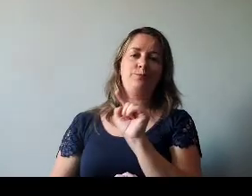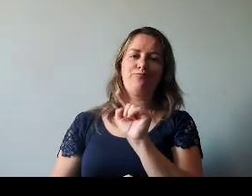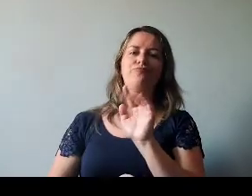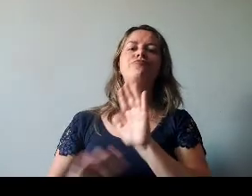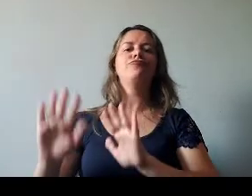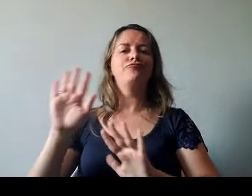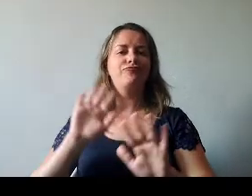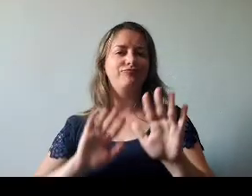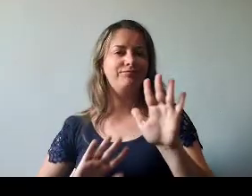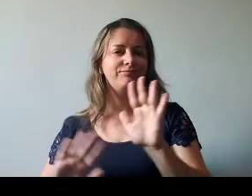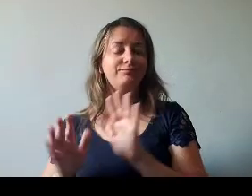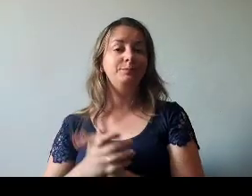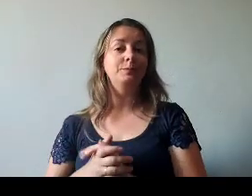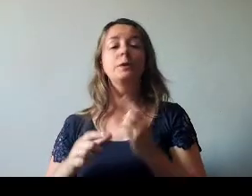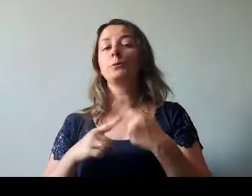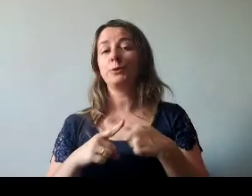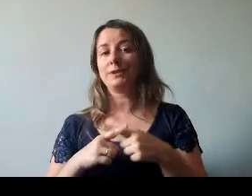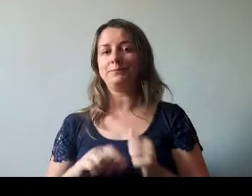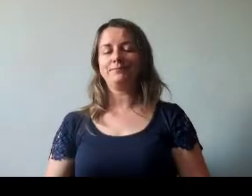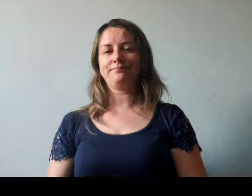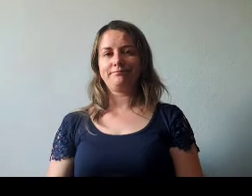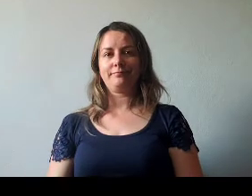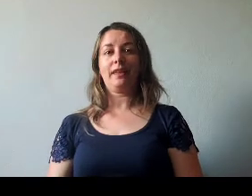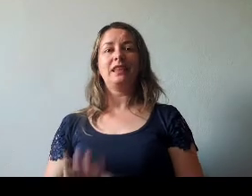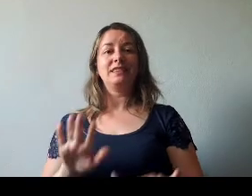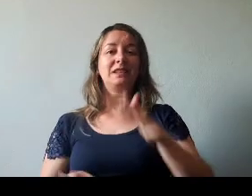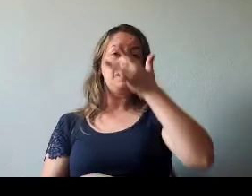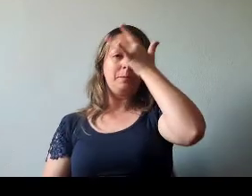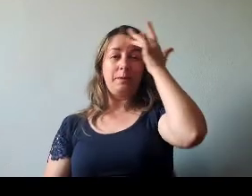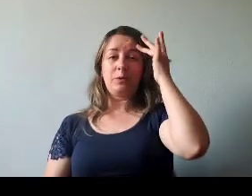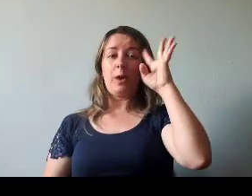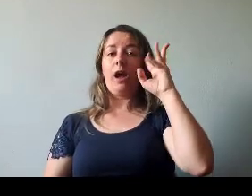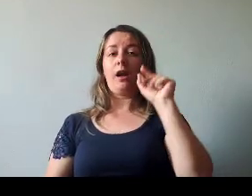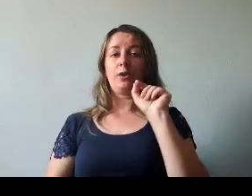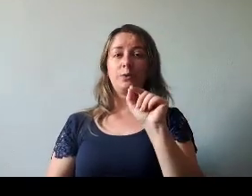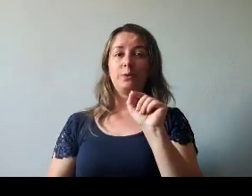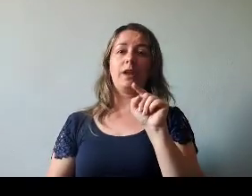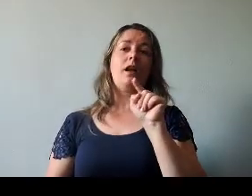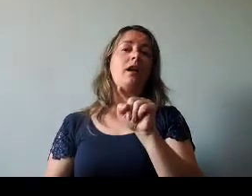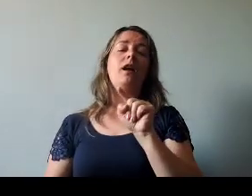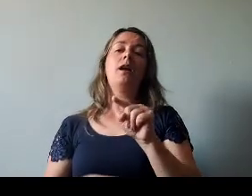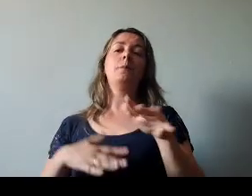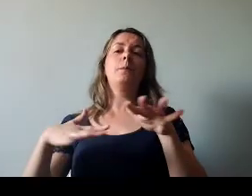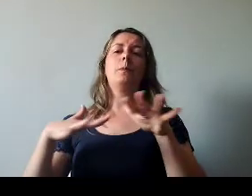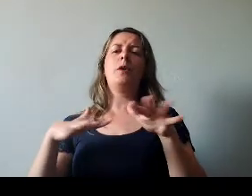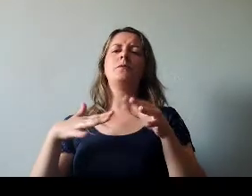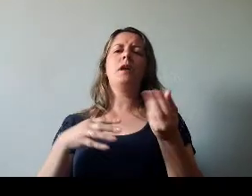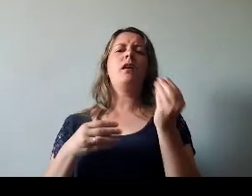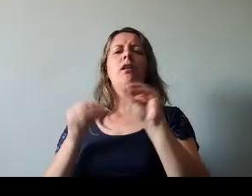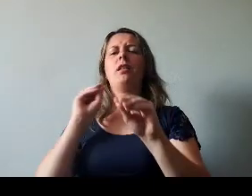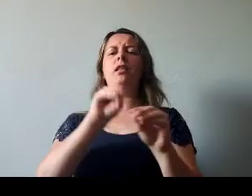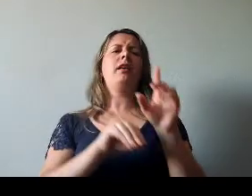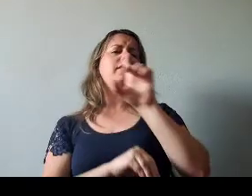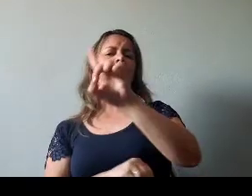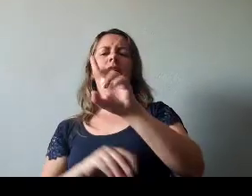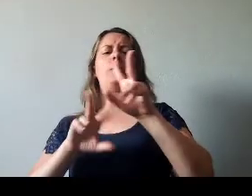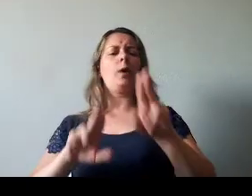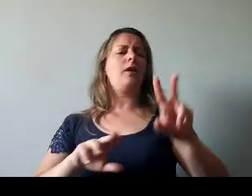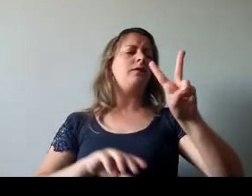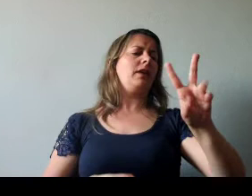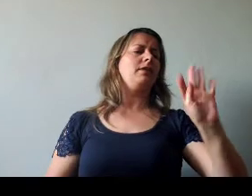gente que acha que pode pegar um movimento uniformemente variado, joga lá D igual a VT e tá tudo bem. Não tá tudo bem,